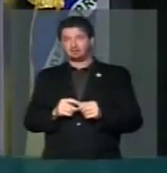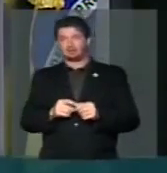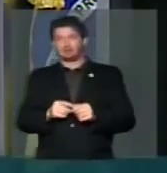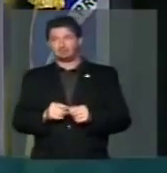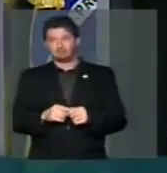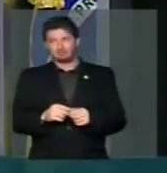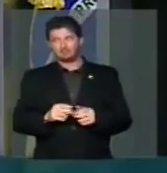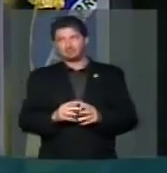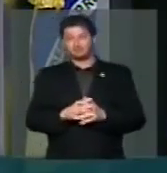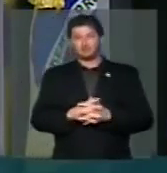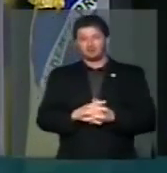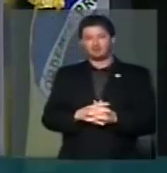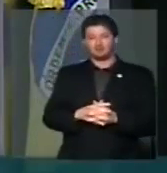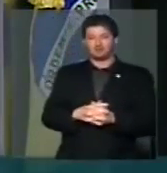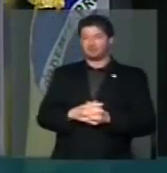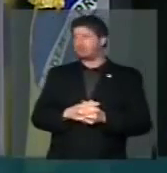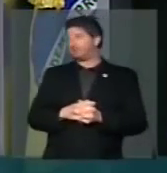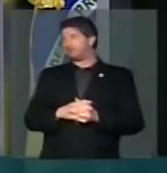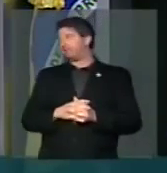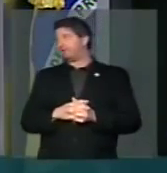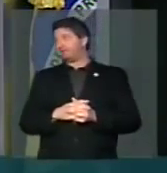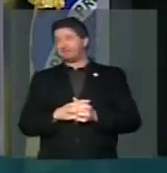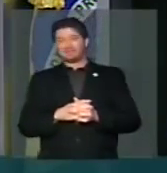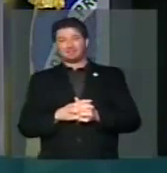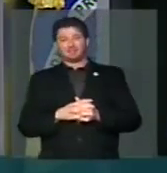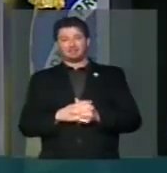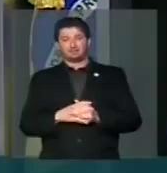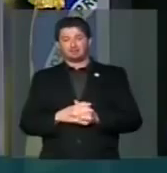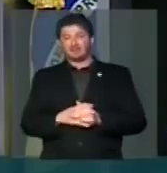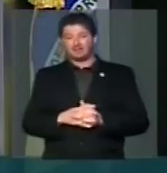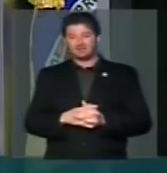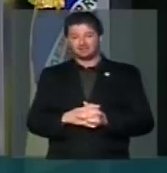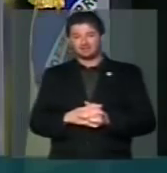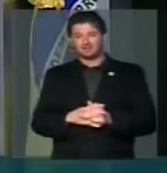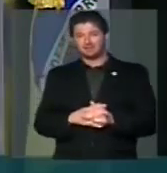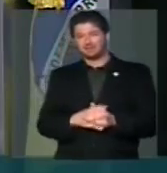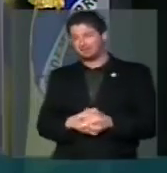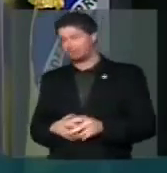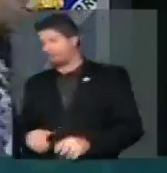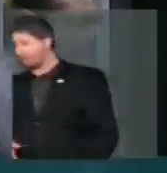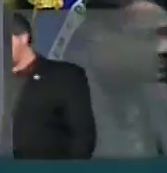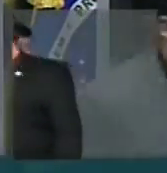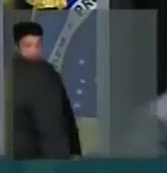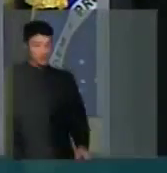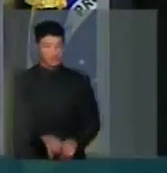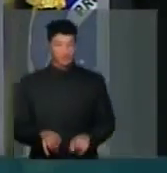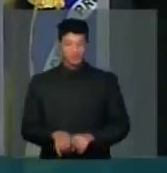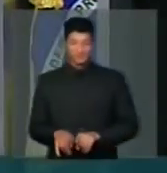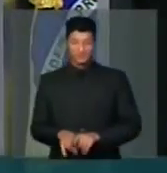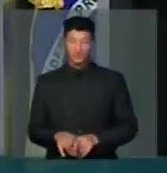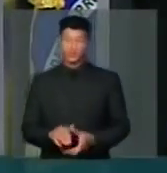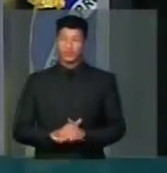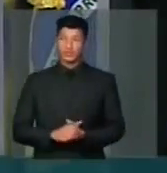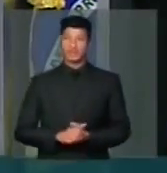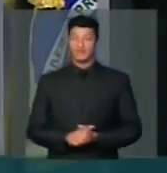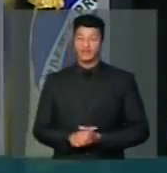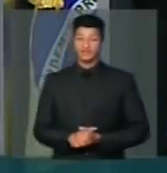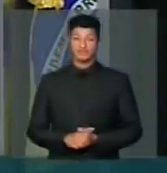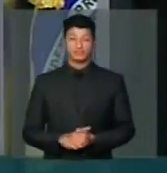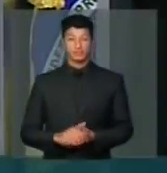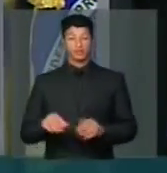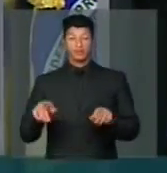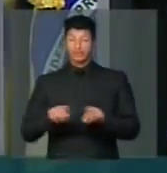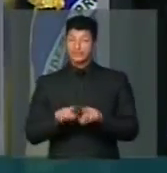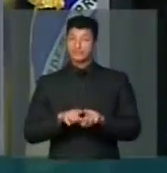esta emenda, nós teríamos nos próximos anos aproximadamente 100 mil jovens colocados na cadeia